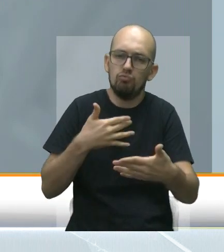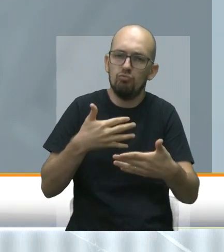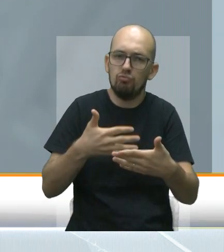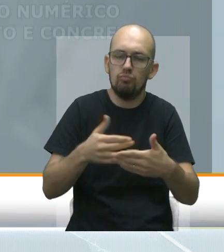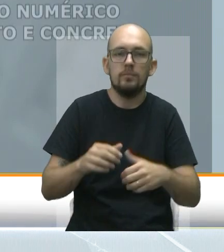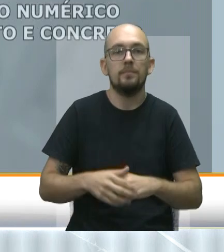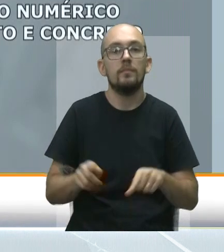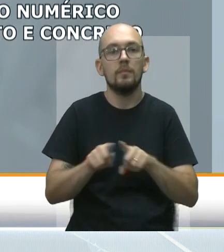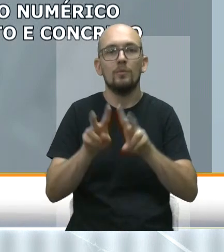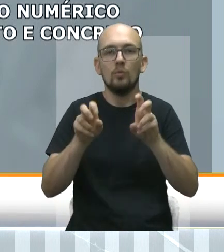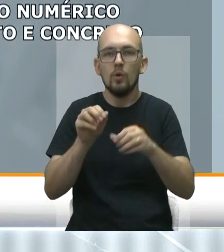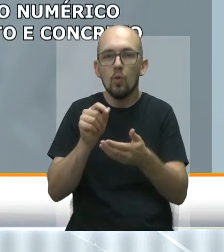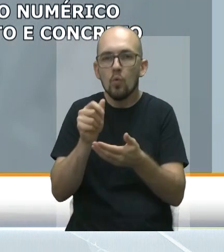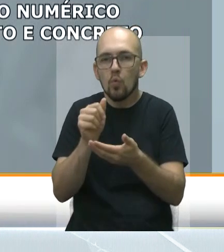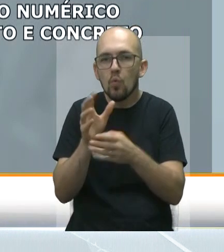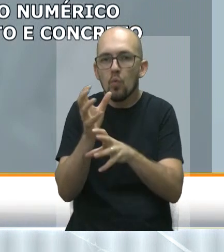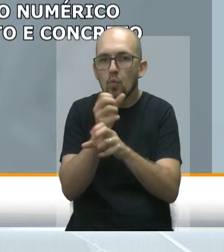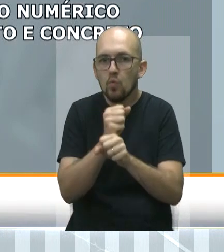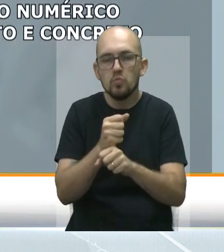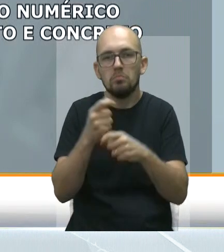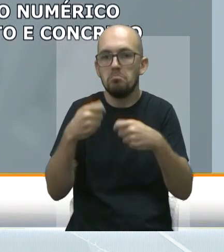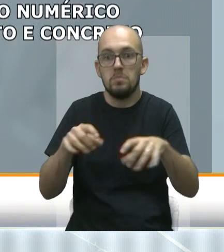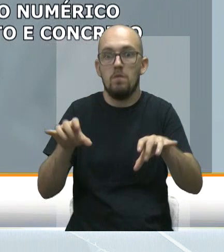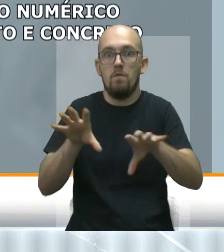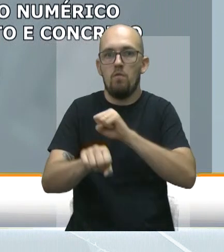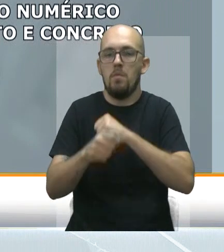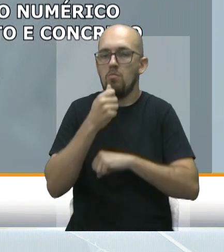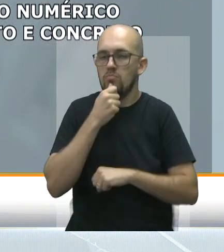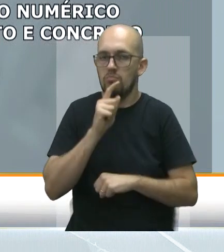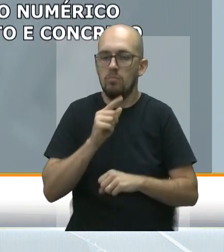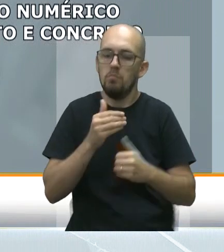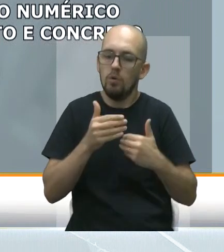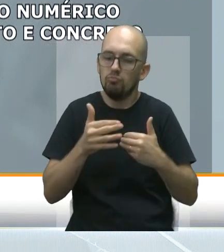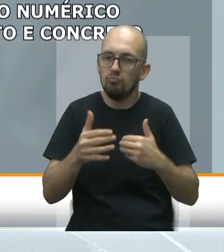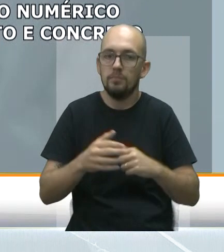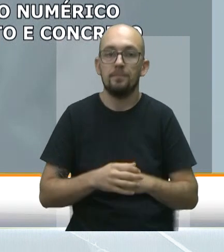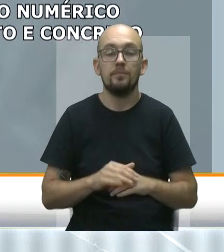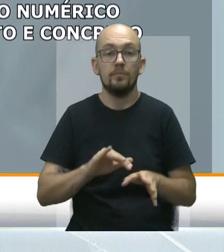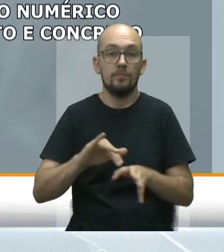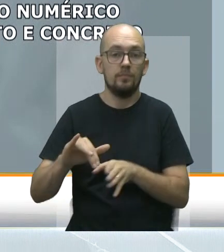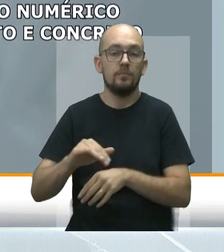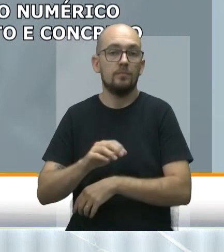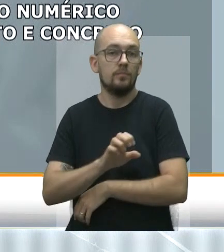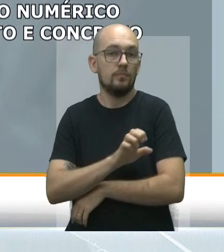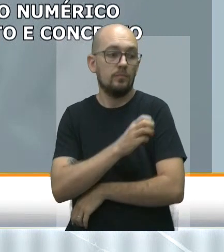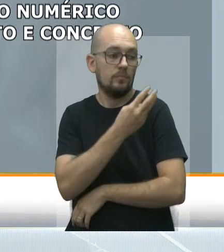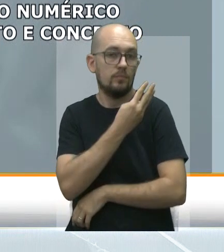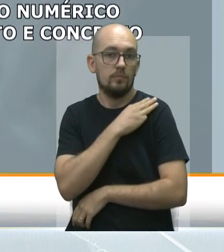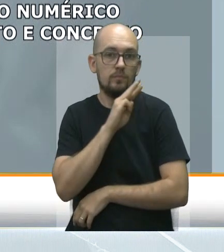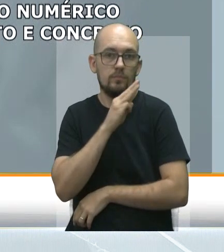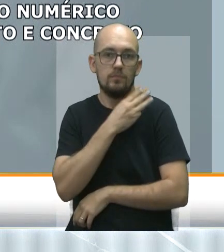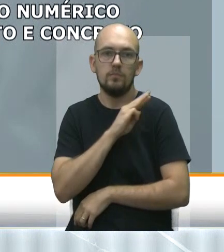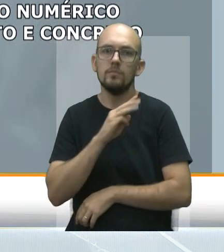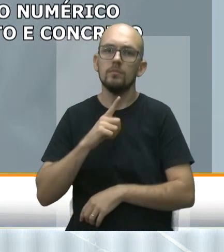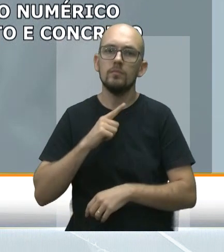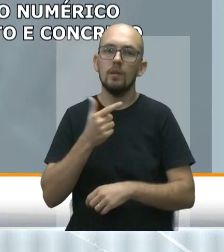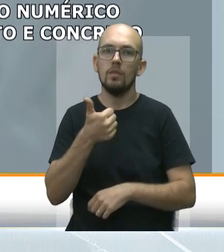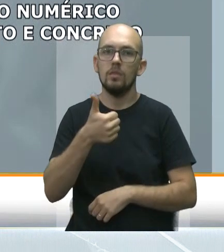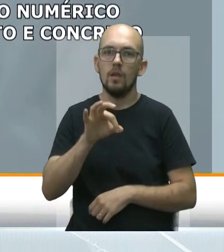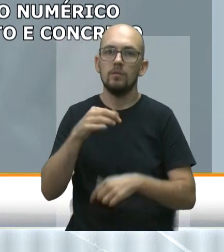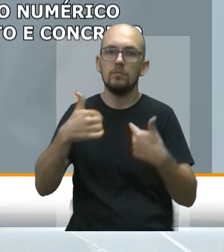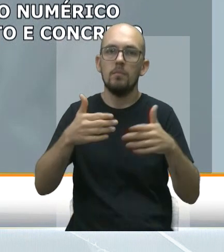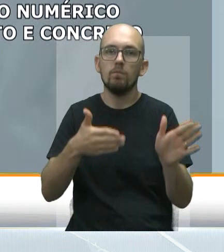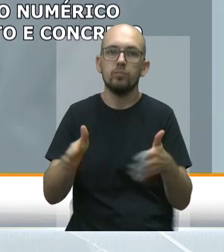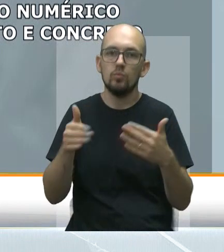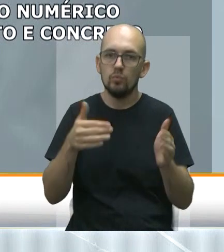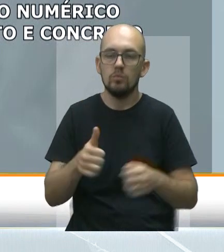superior incompleto. Para ensino fundamental ou ensino médio, nós temos 10 vagas para auxiliar de linha de produção, 10 vagas